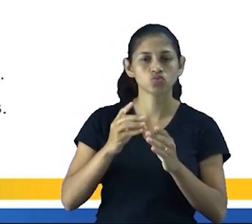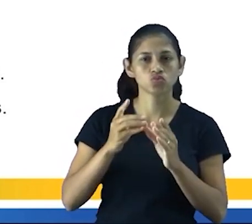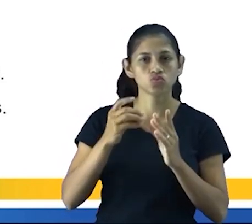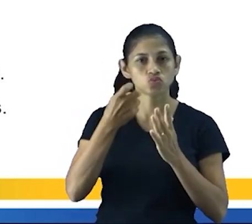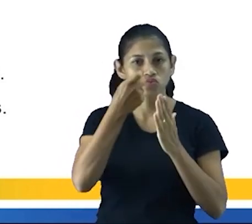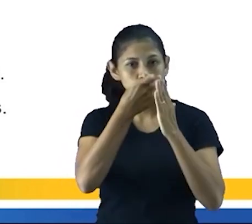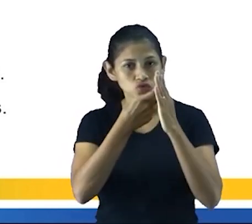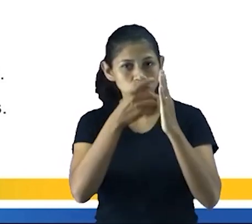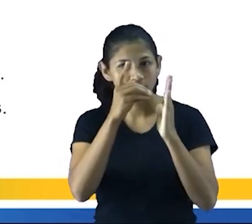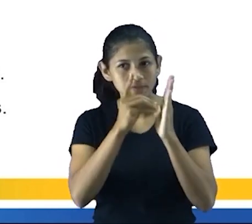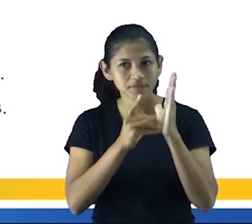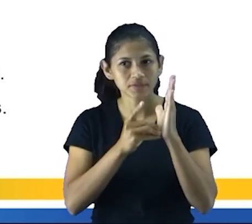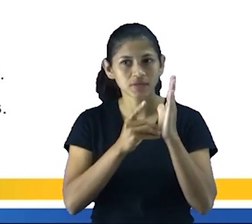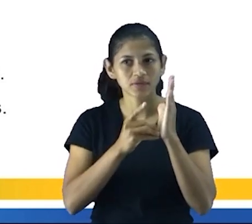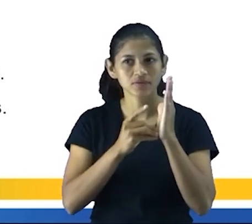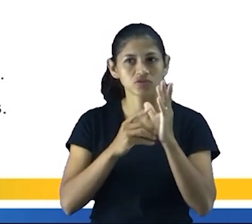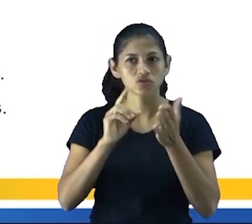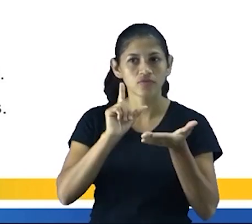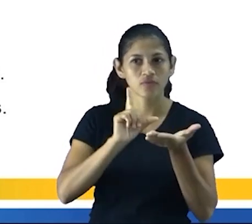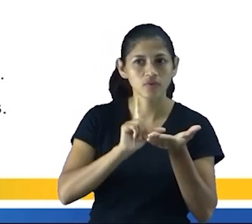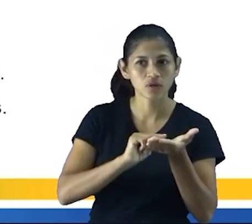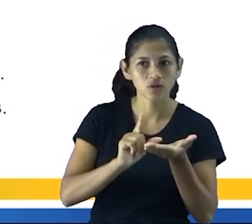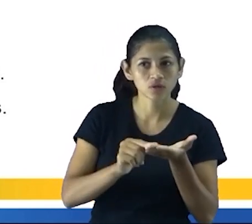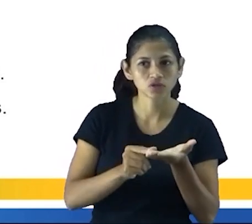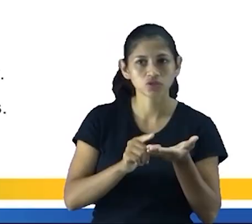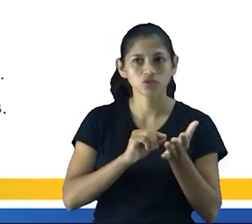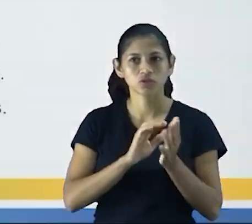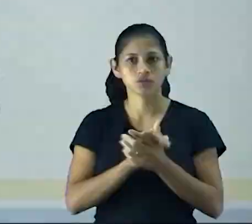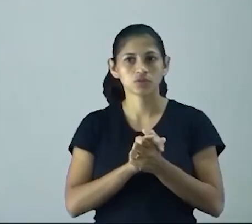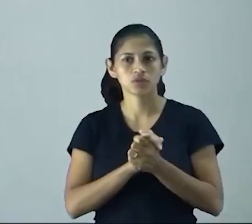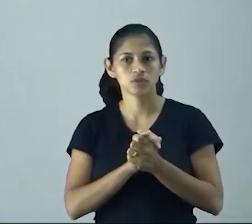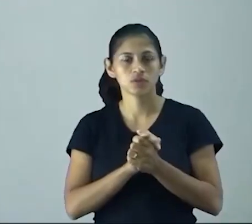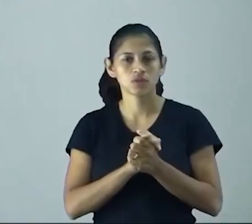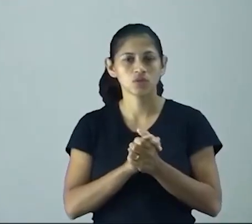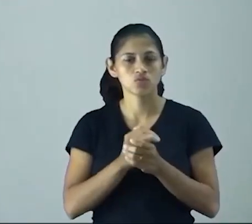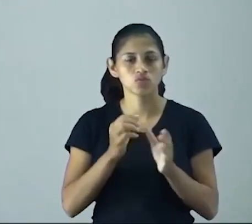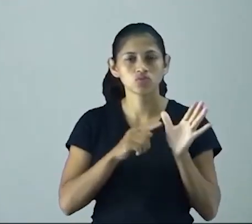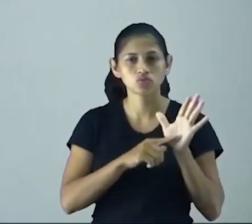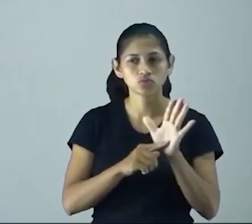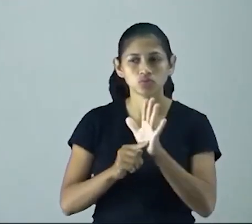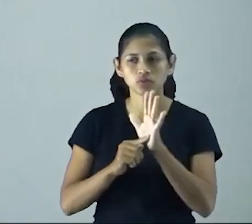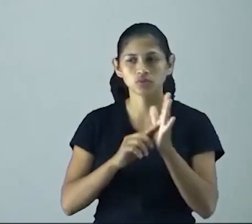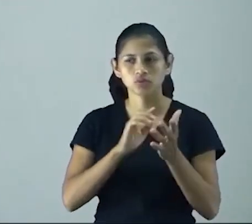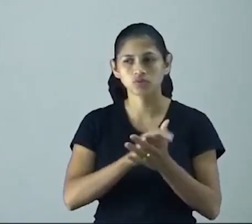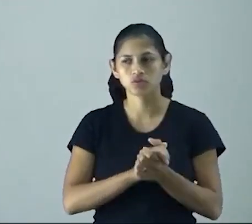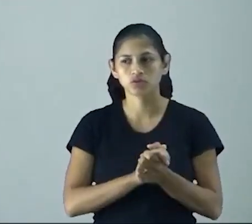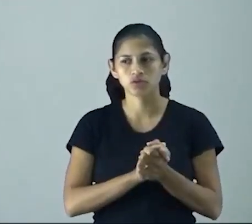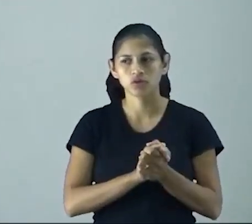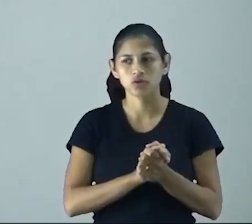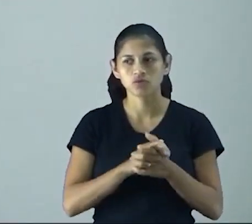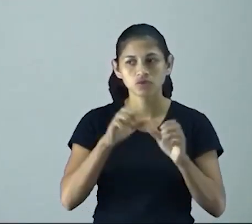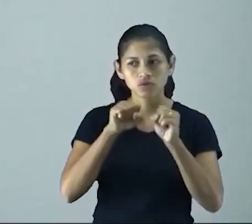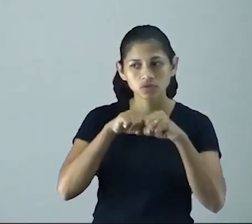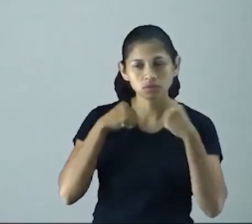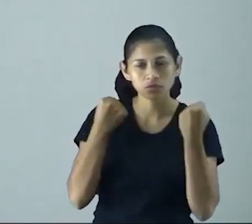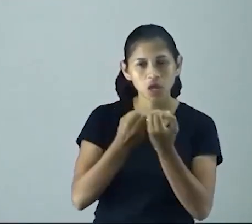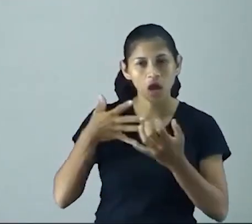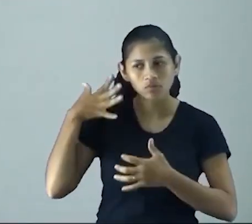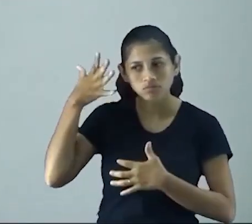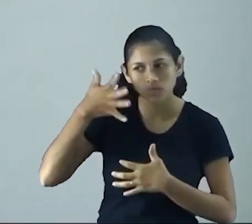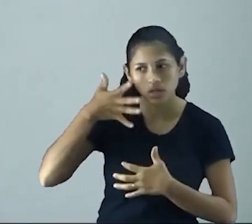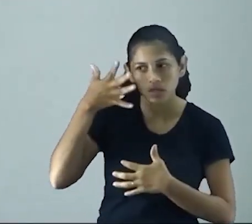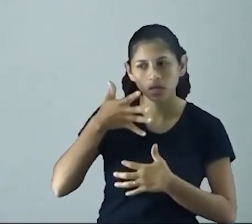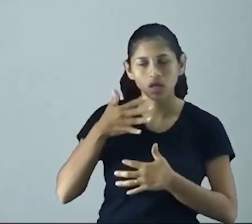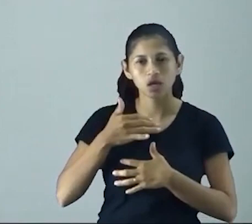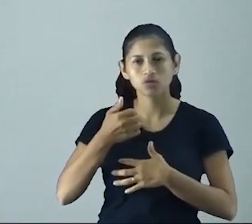palestras e entrevistas. Do injuntivo, receitas, propagandas e manuais. Então, aí nós temos o tipo textual e alguns exemplos